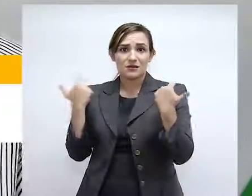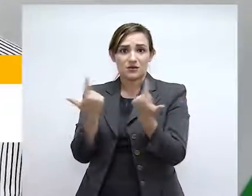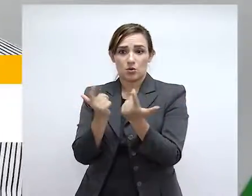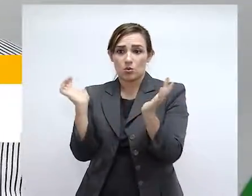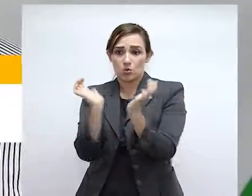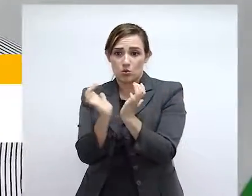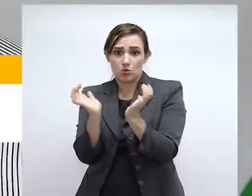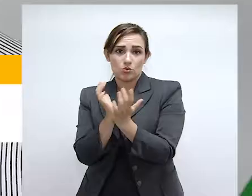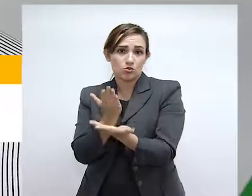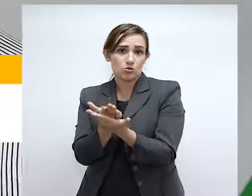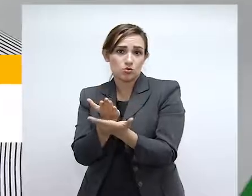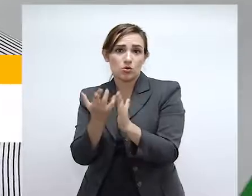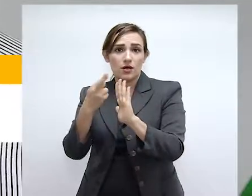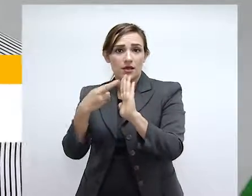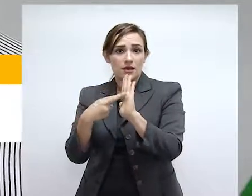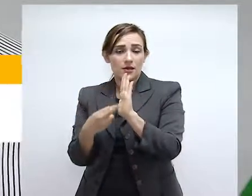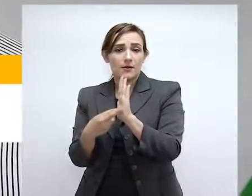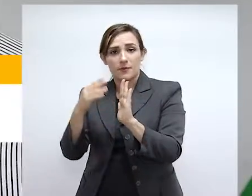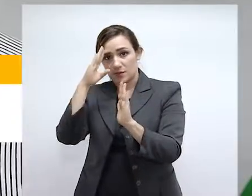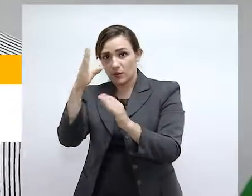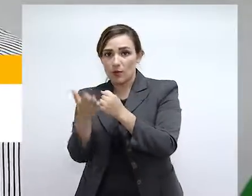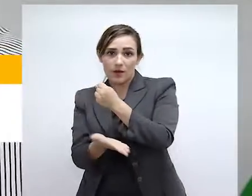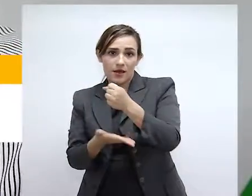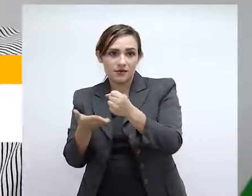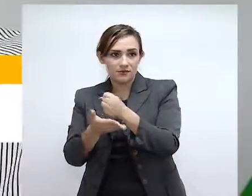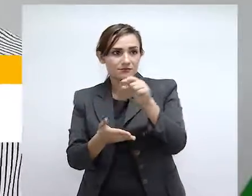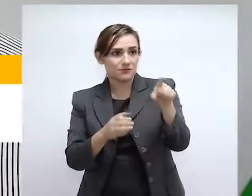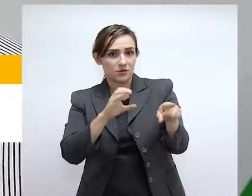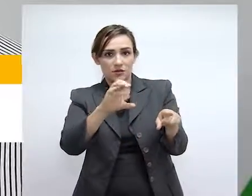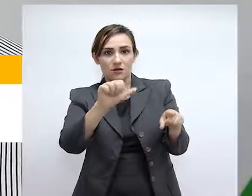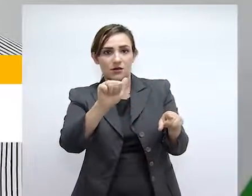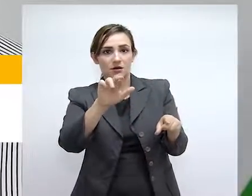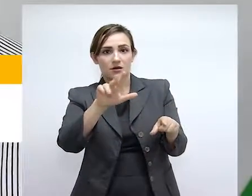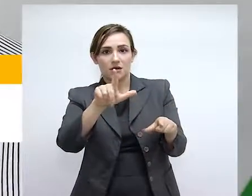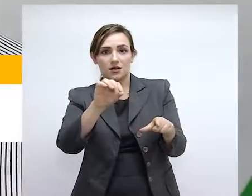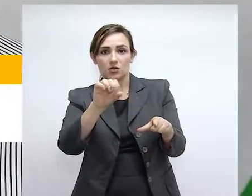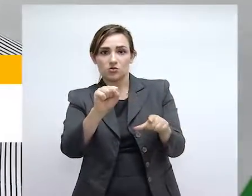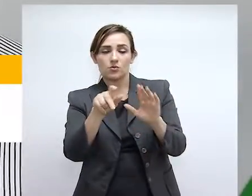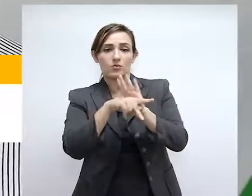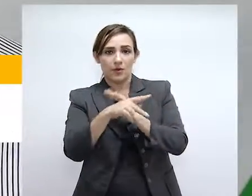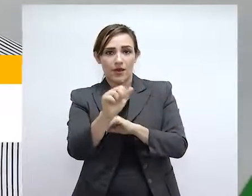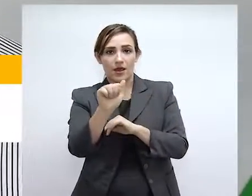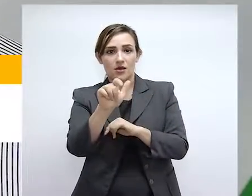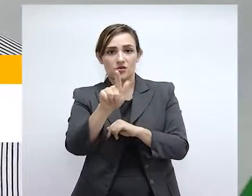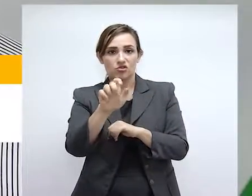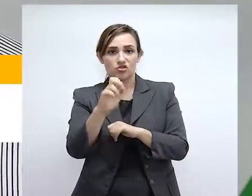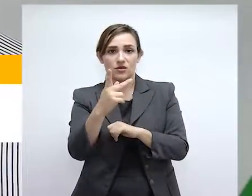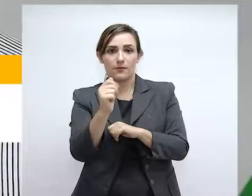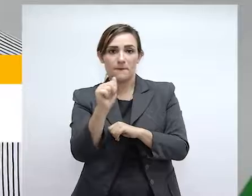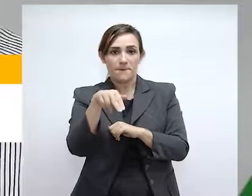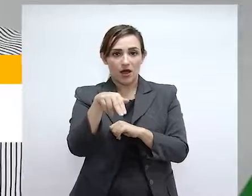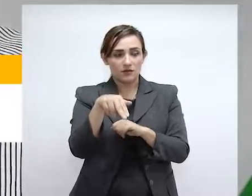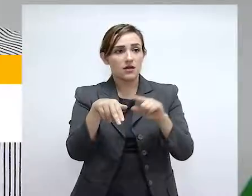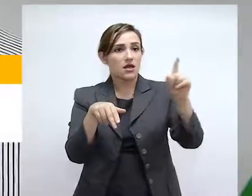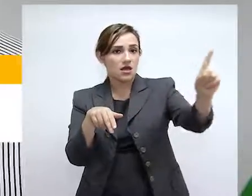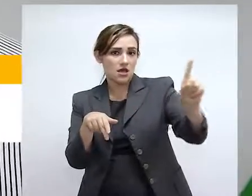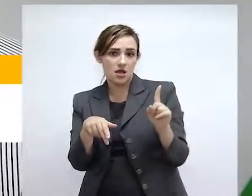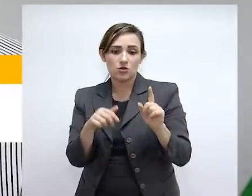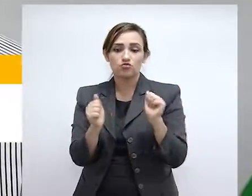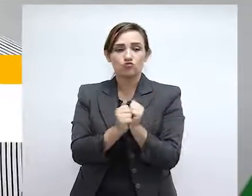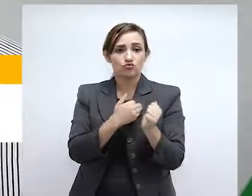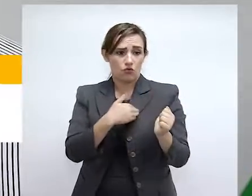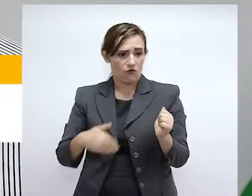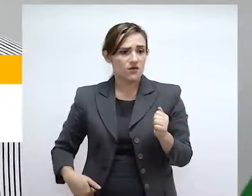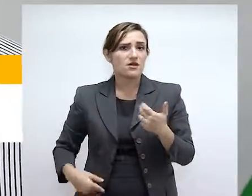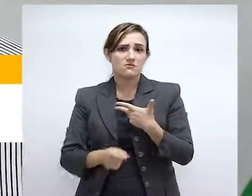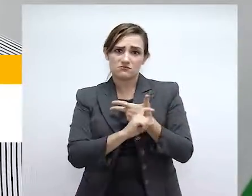daqui, desse grupo de trabalho, as diretrizes, o caso Alberto Assis participando, o caso Alberto de Assis participando da AGEPAN, mostrando também